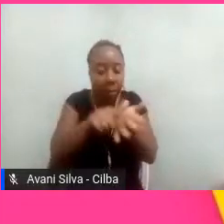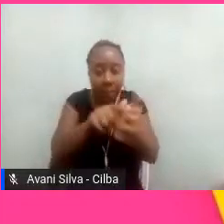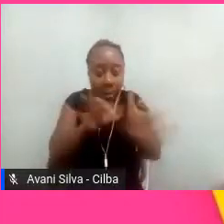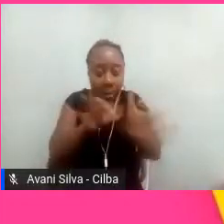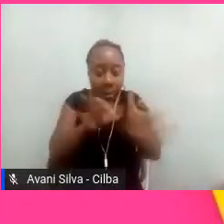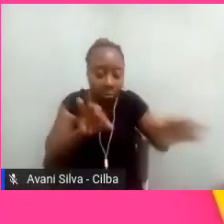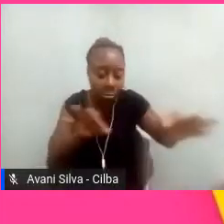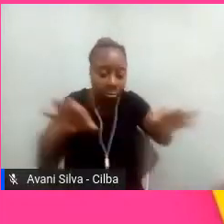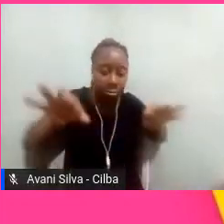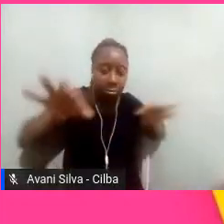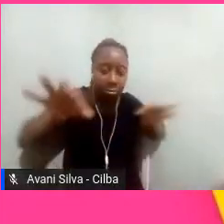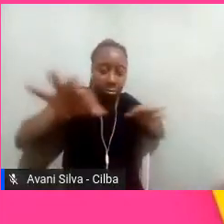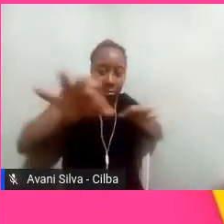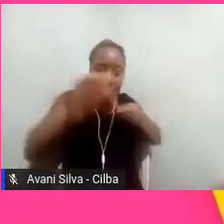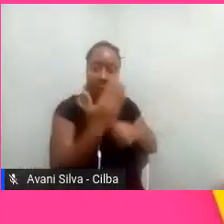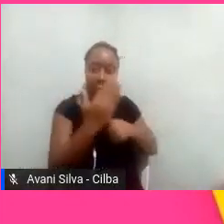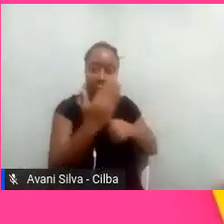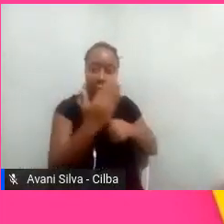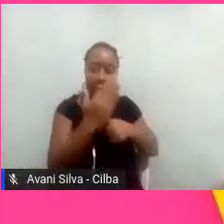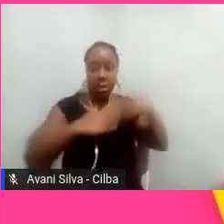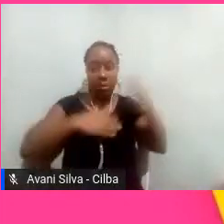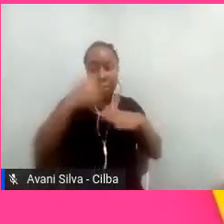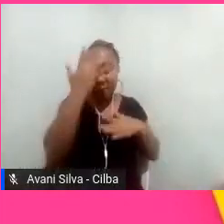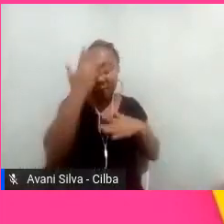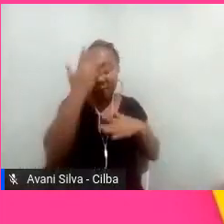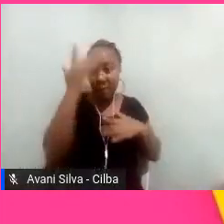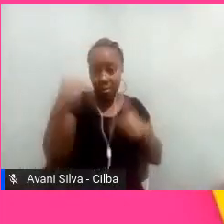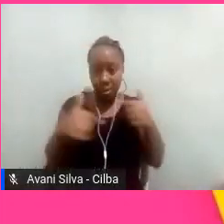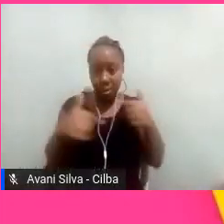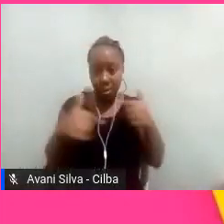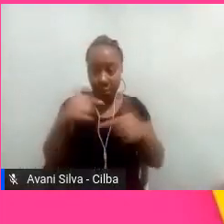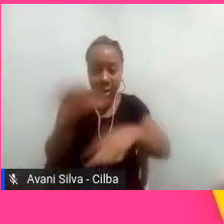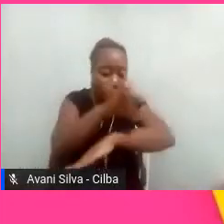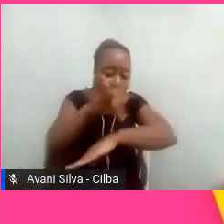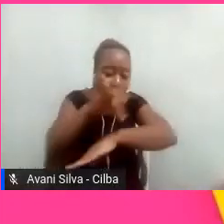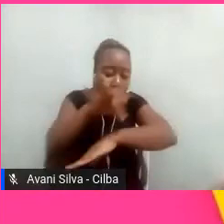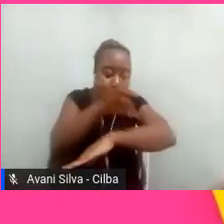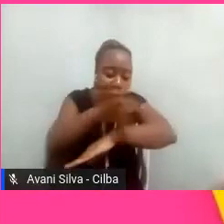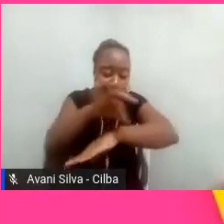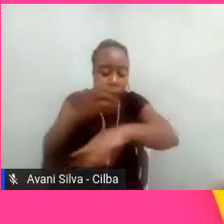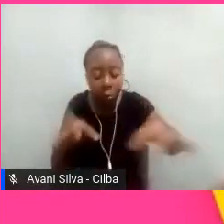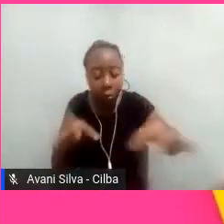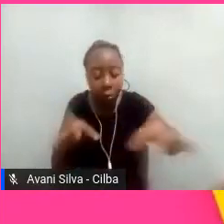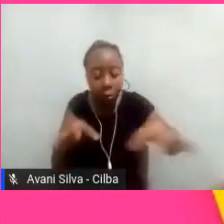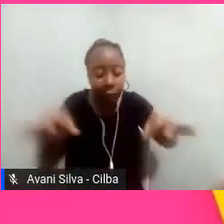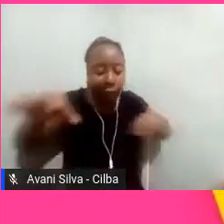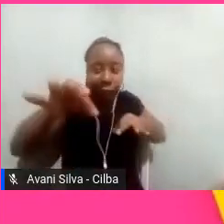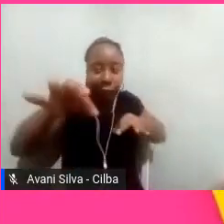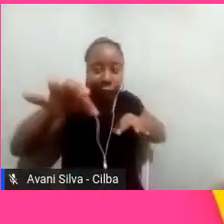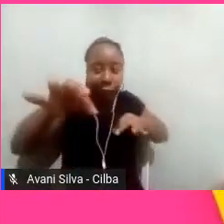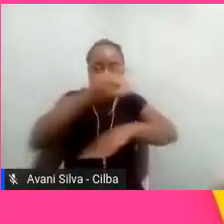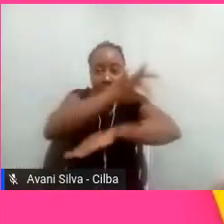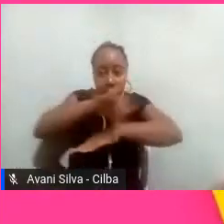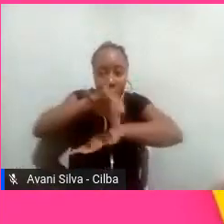estou posicionando, riscando e vou fazendo aqui.